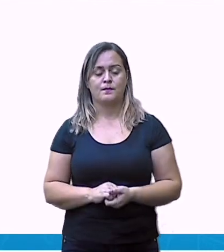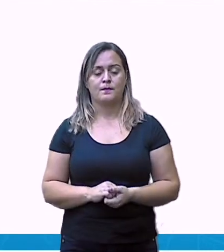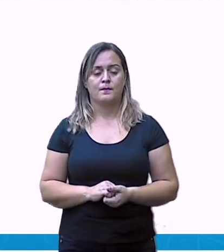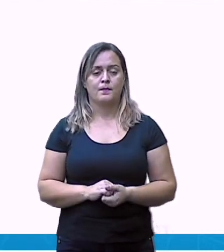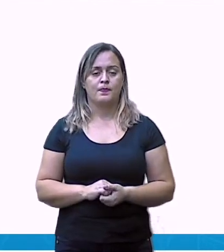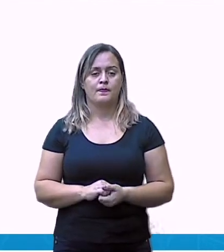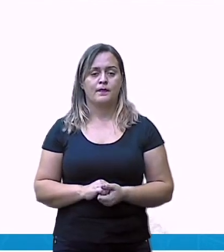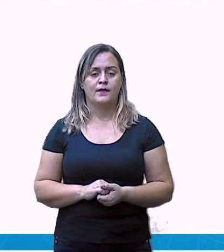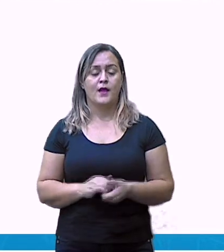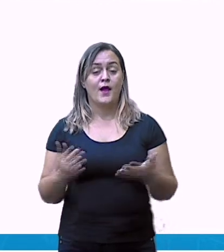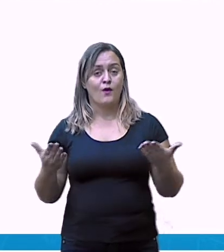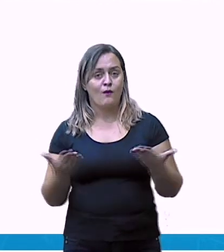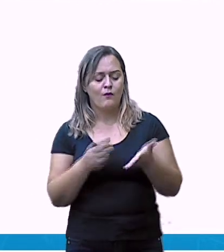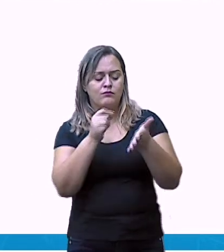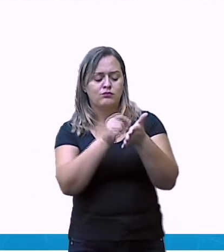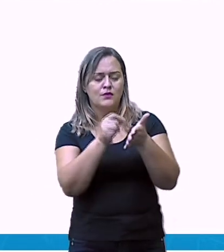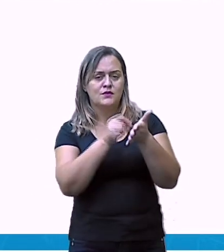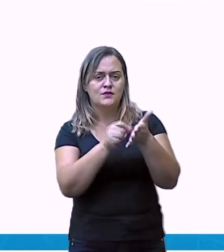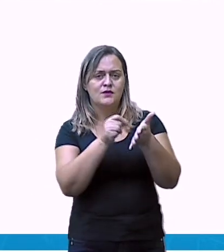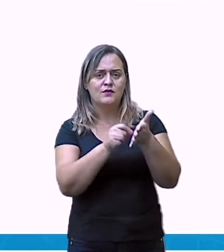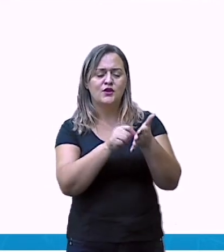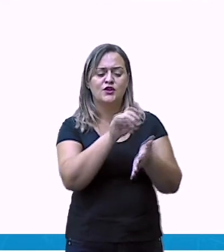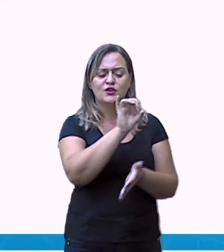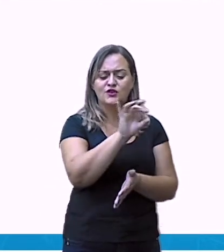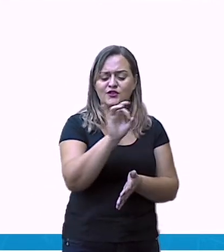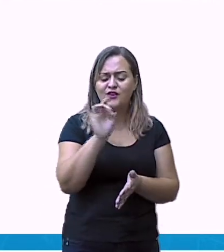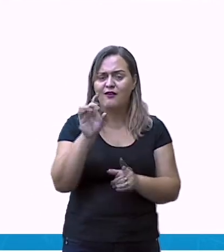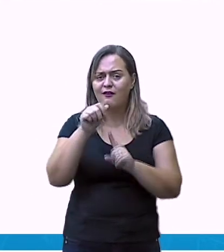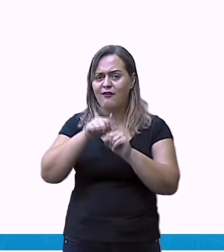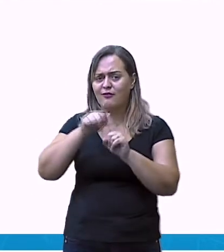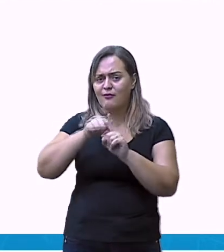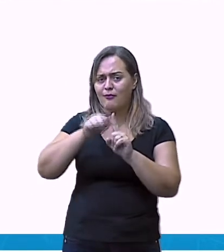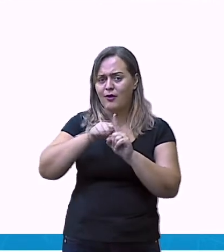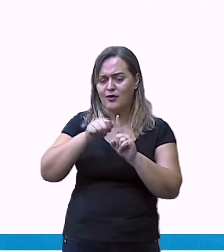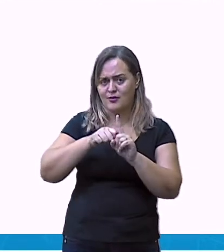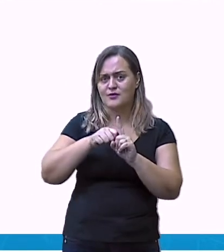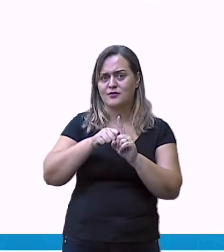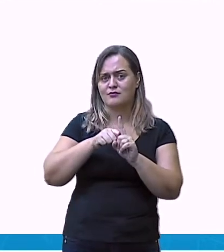agora colocar cada faturamento. 50 mil,